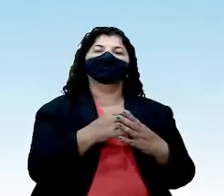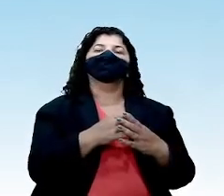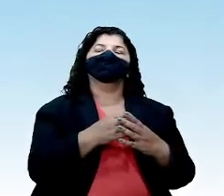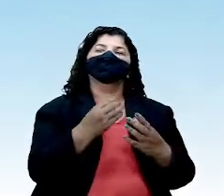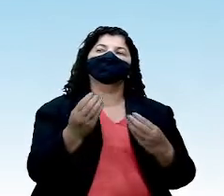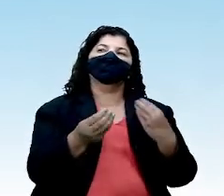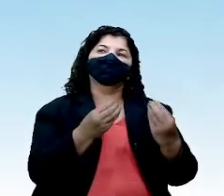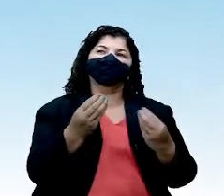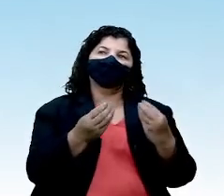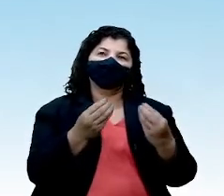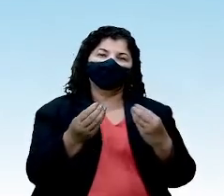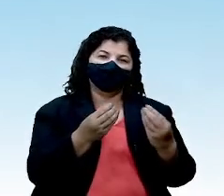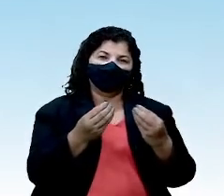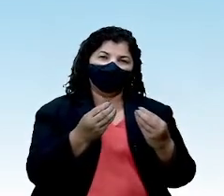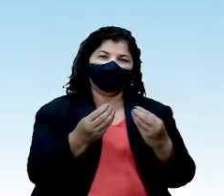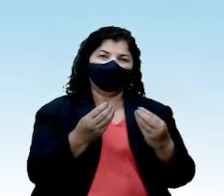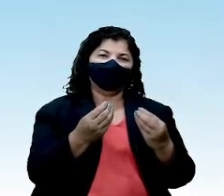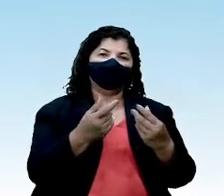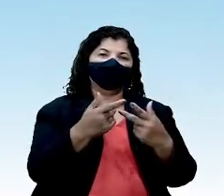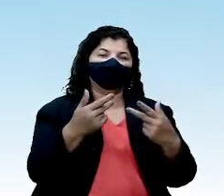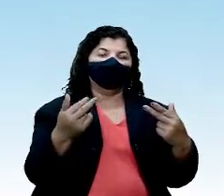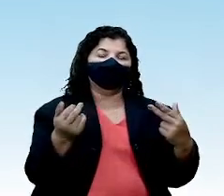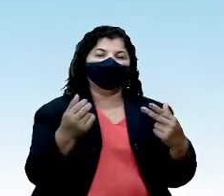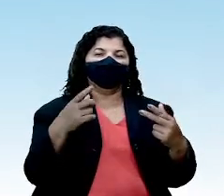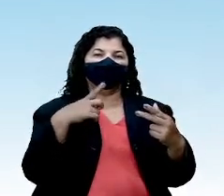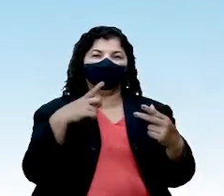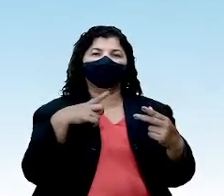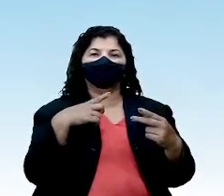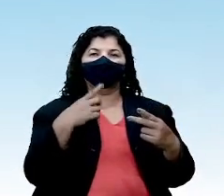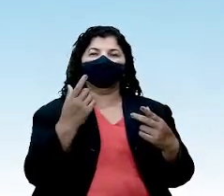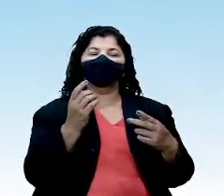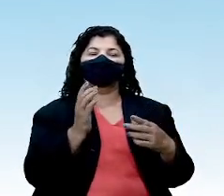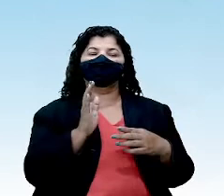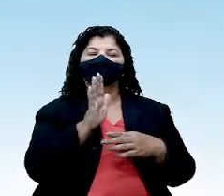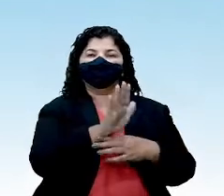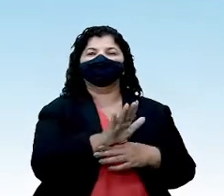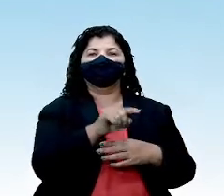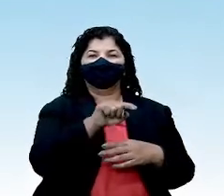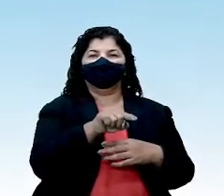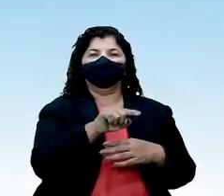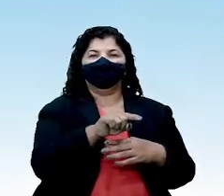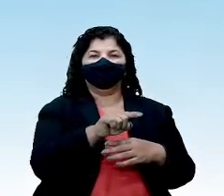estabelecimento do absolutismo estão o quê? O